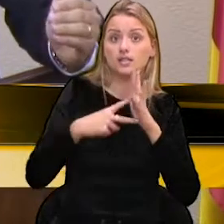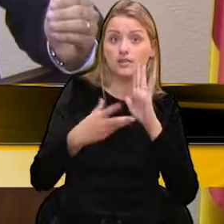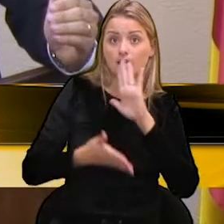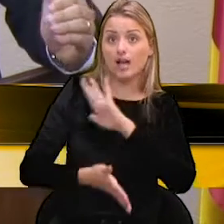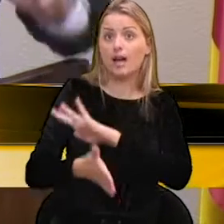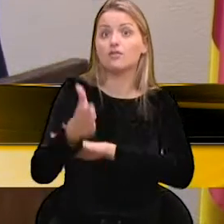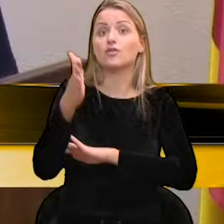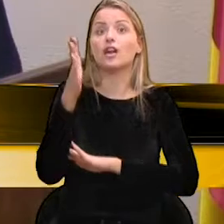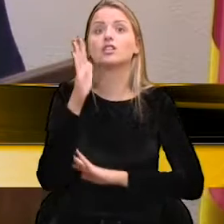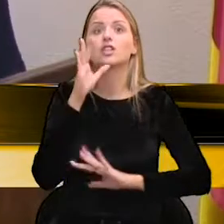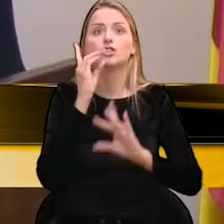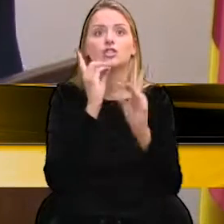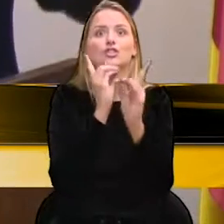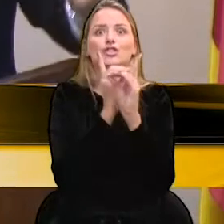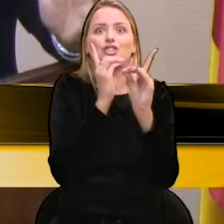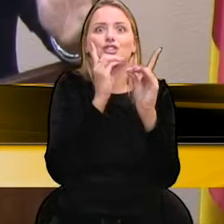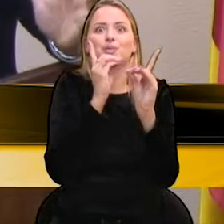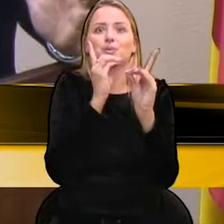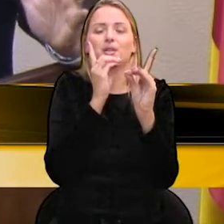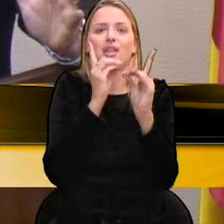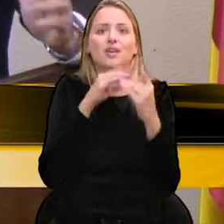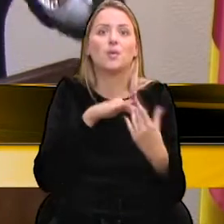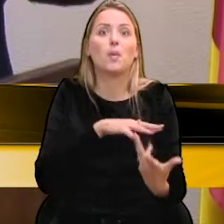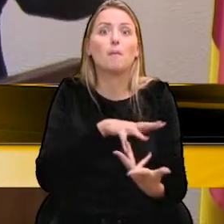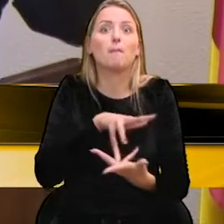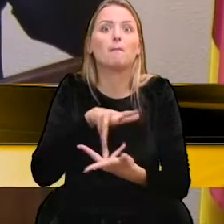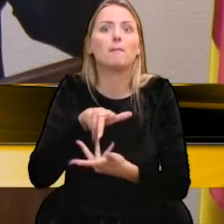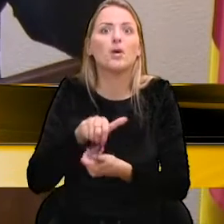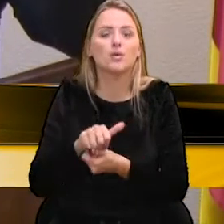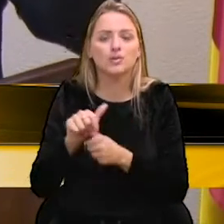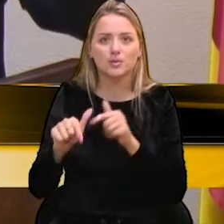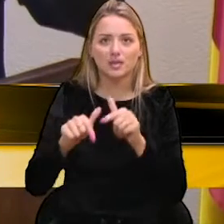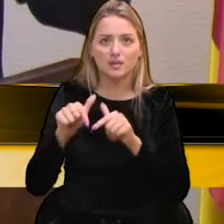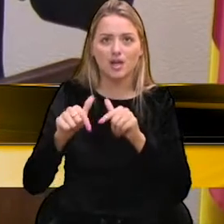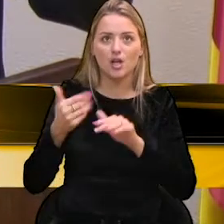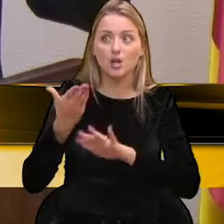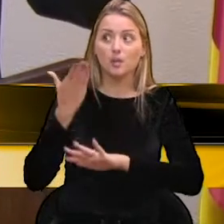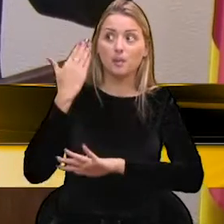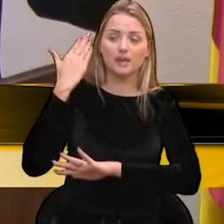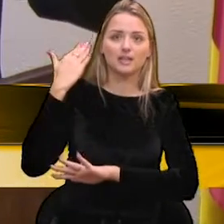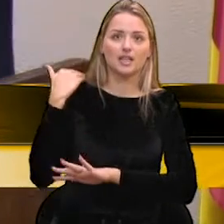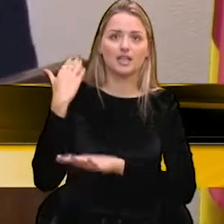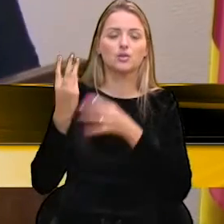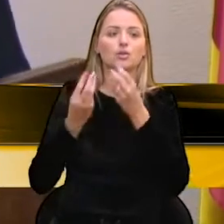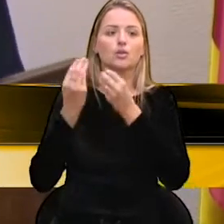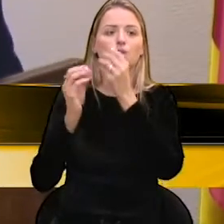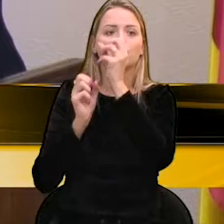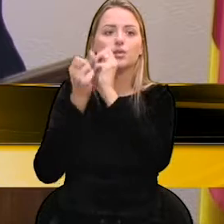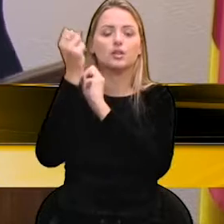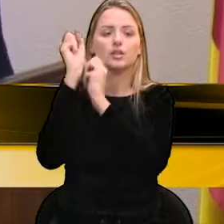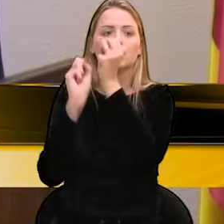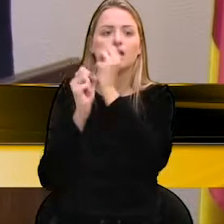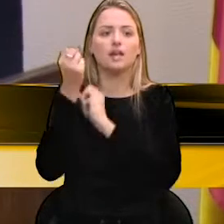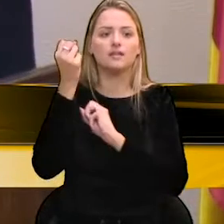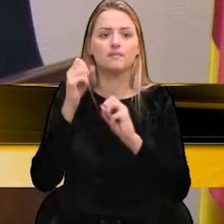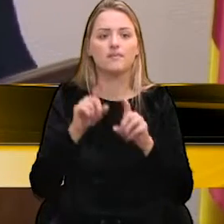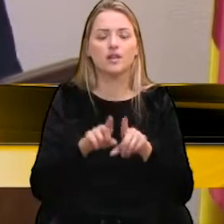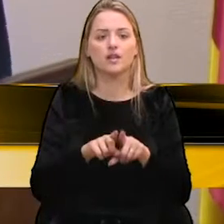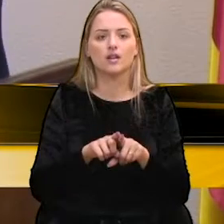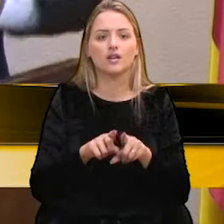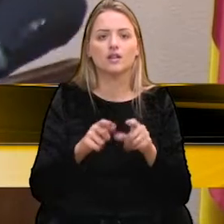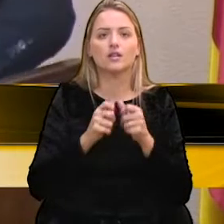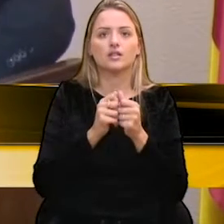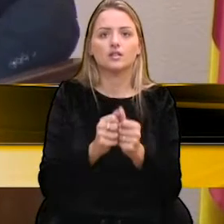a descoberta do mundo do trabalho, né, do passado, como foi a nossa industrialização, do presente e como